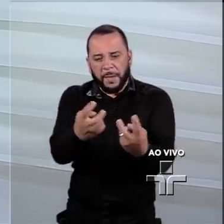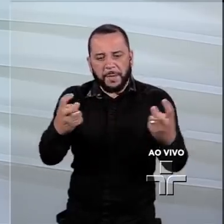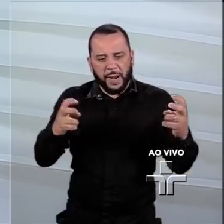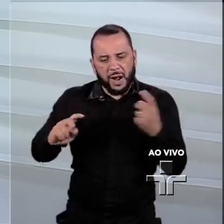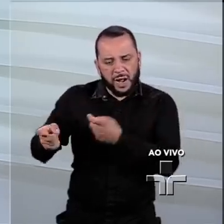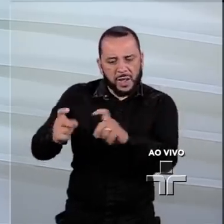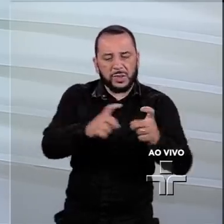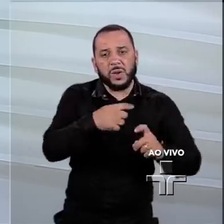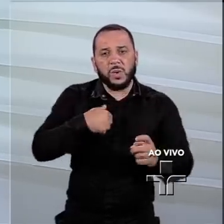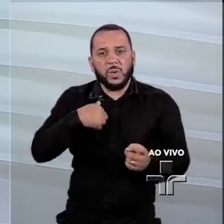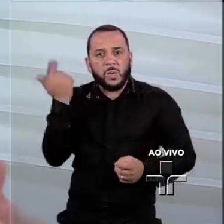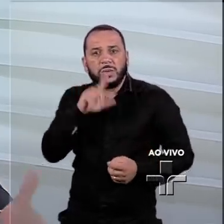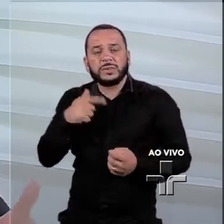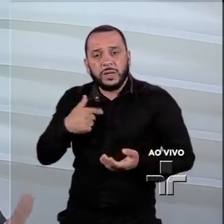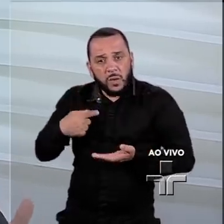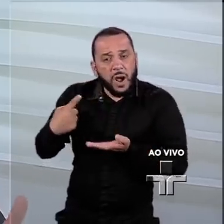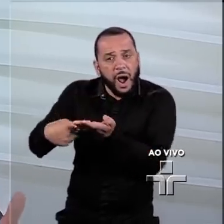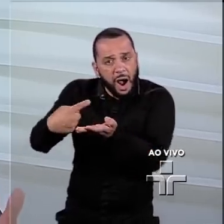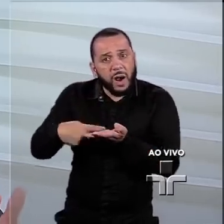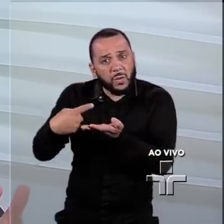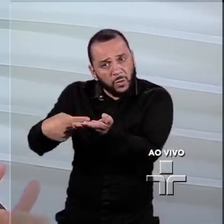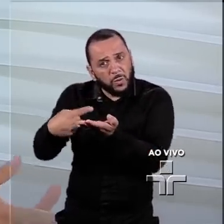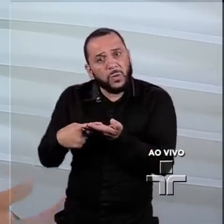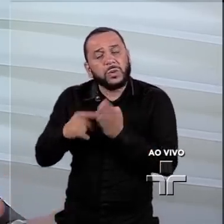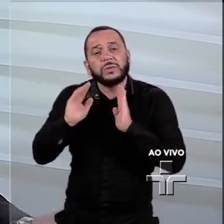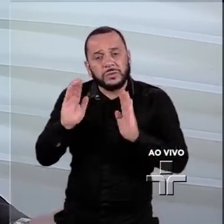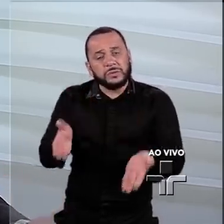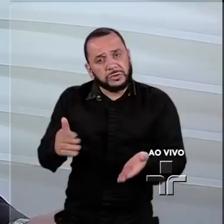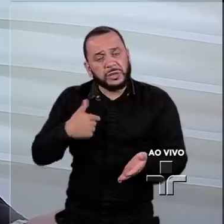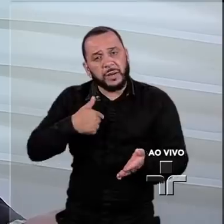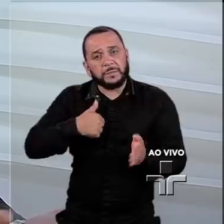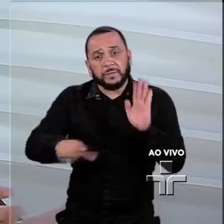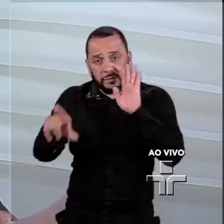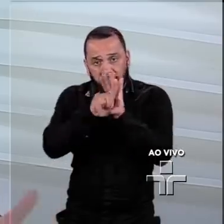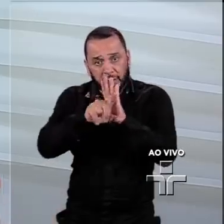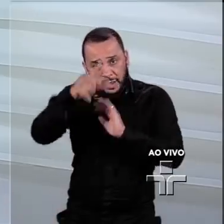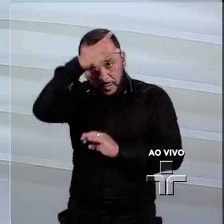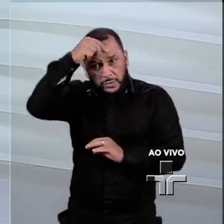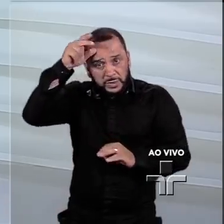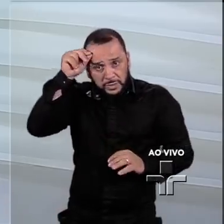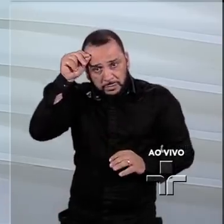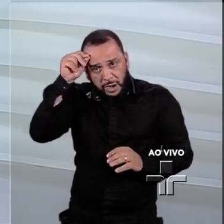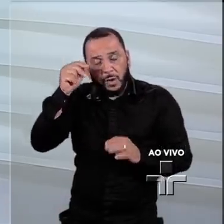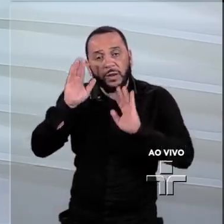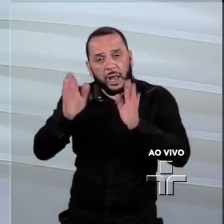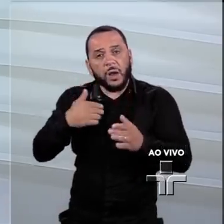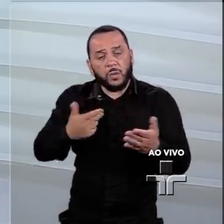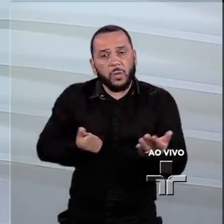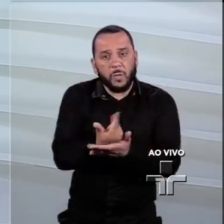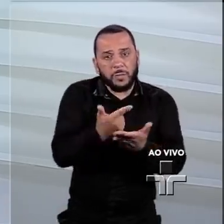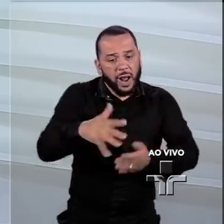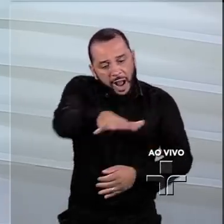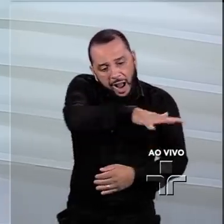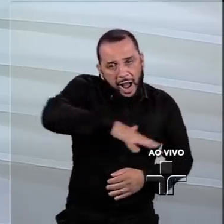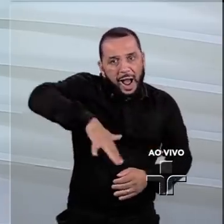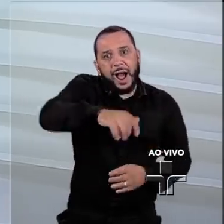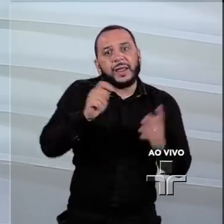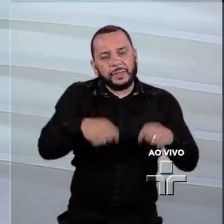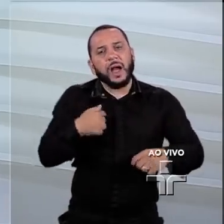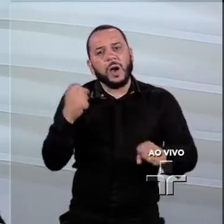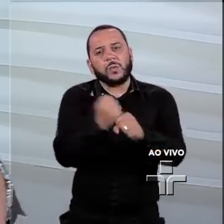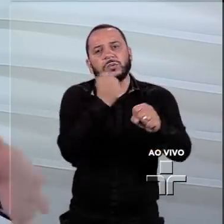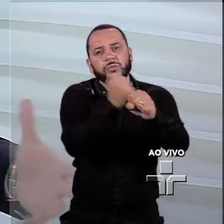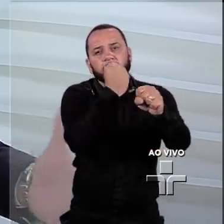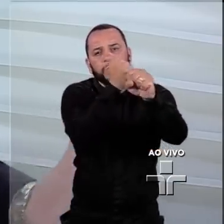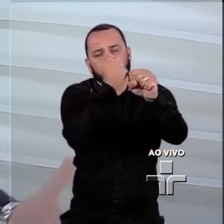um acordo com uma previsão na legislação municipal, que é comprar a área com potencial construtivo. Então, a partir